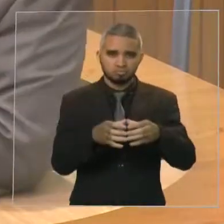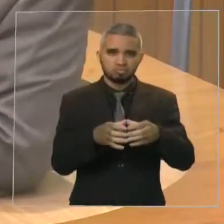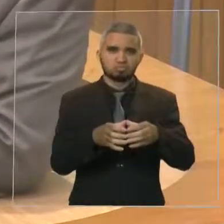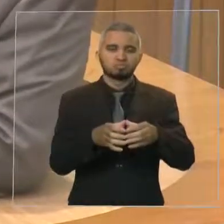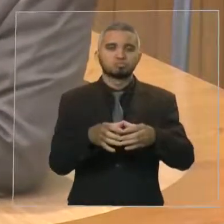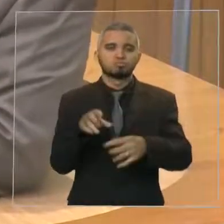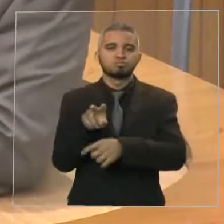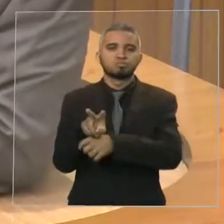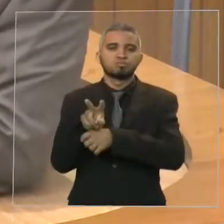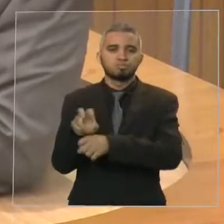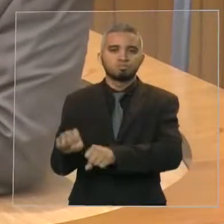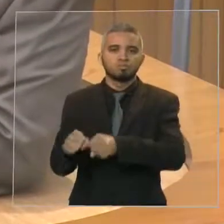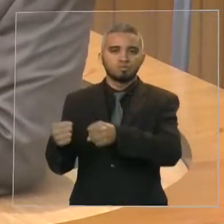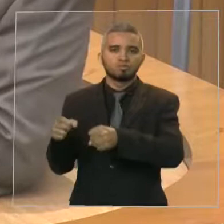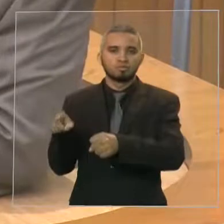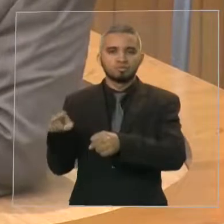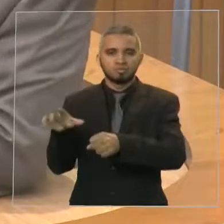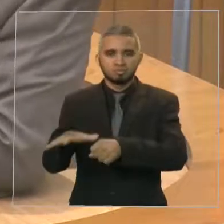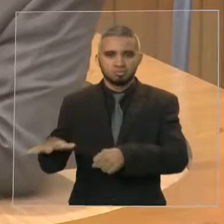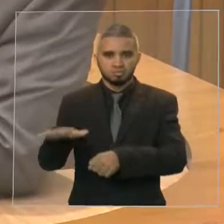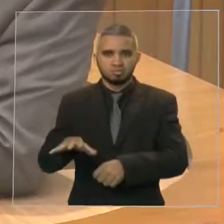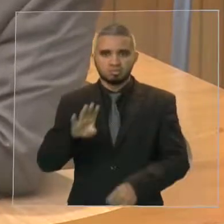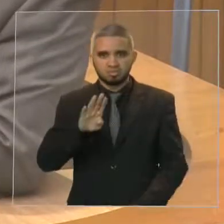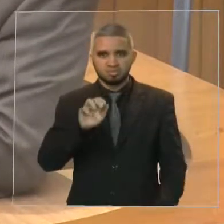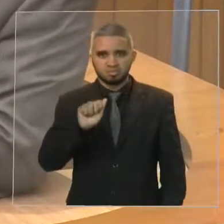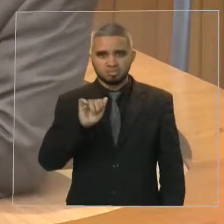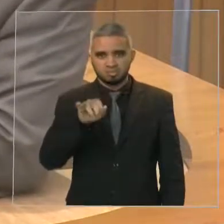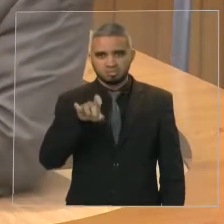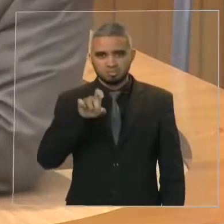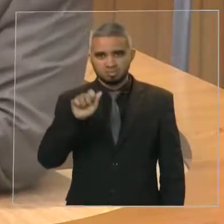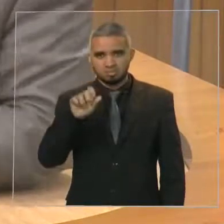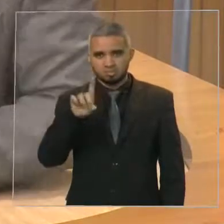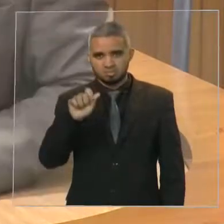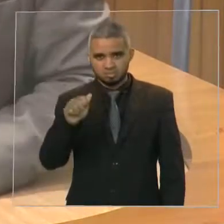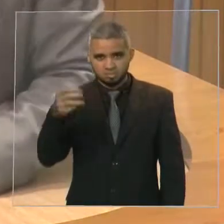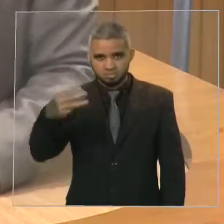da Baixada Maranhense. E fizemos